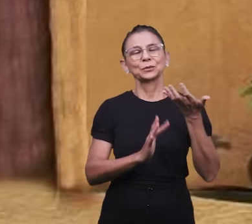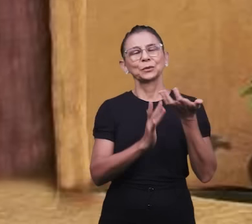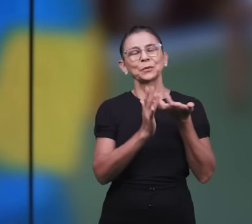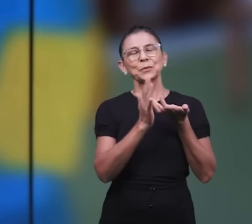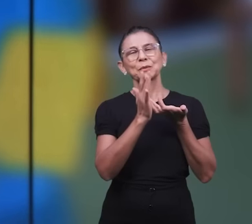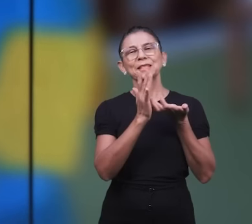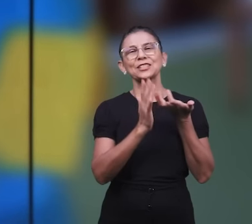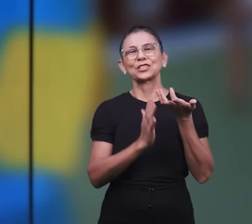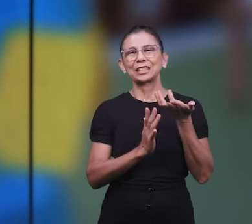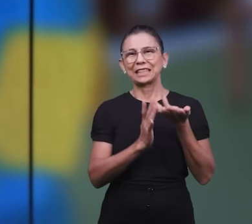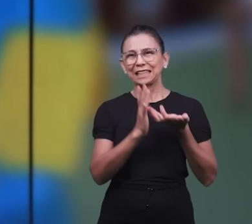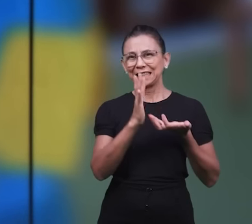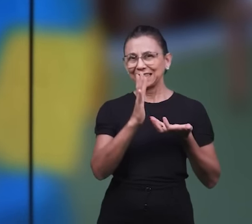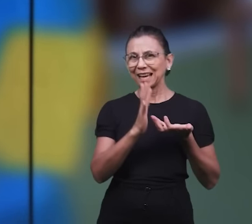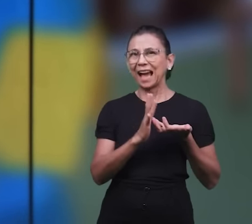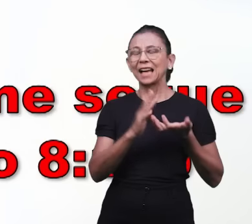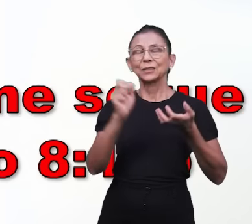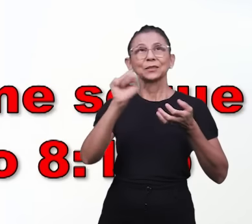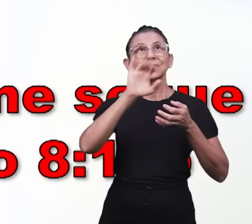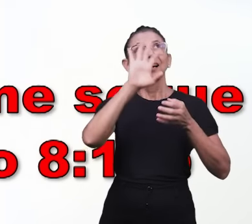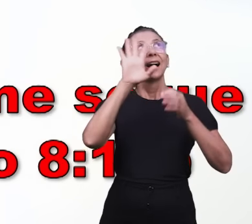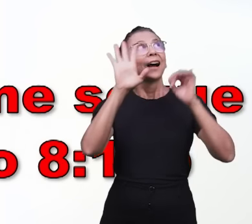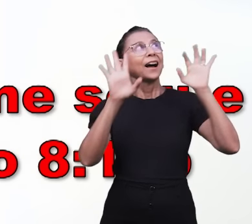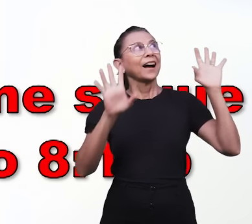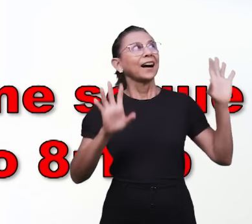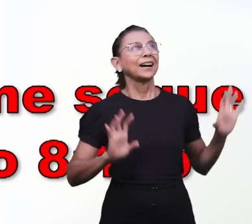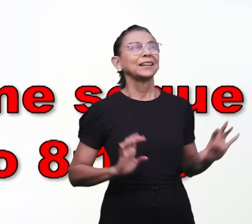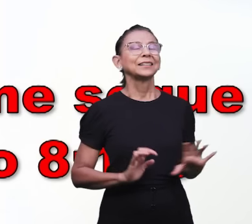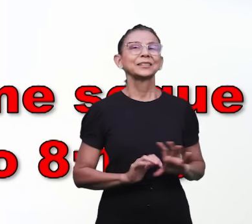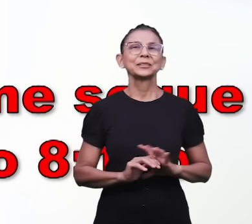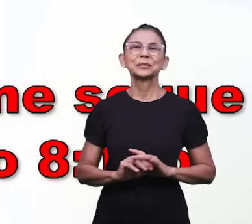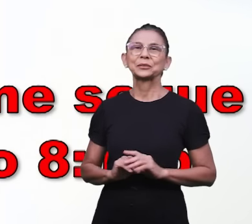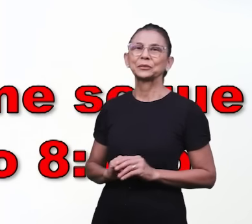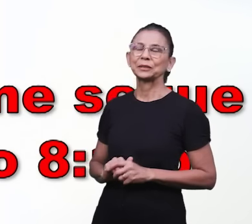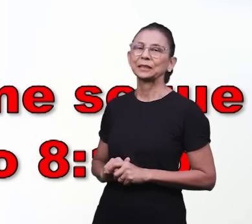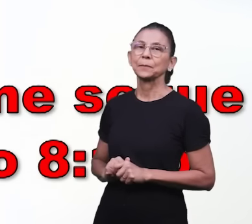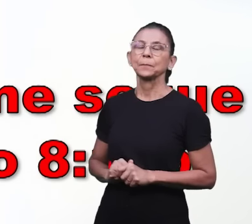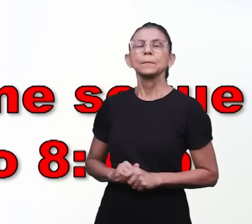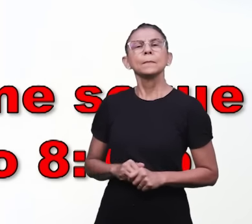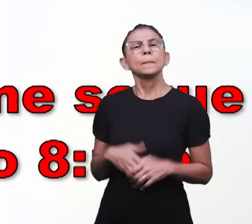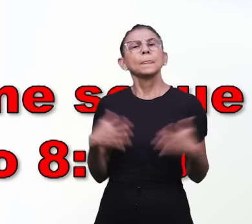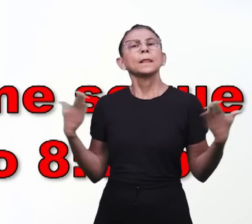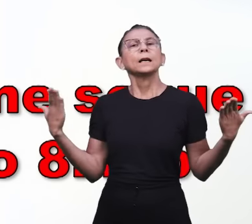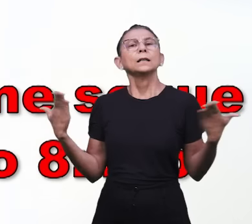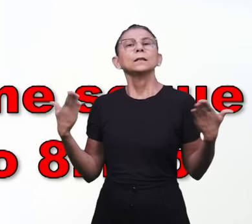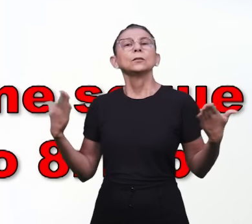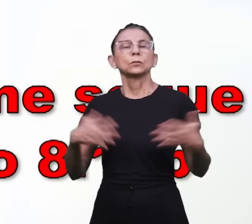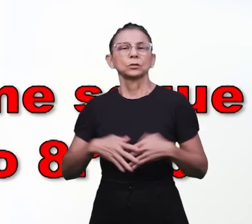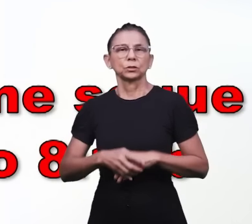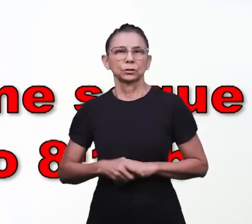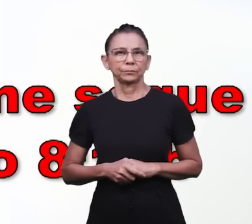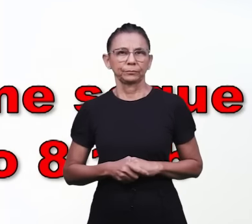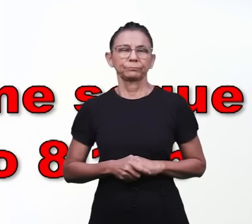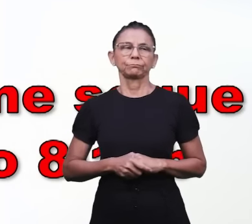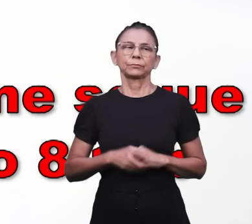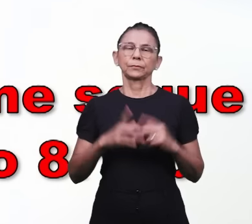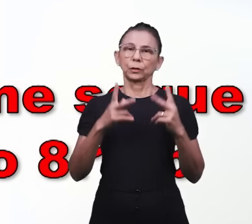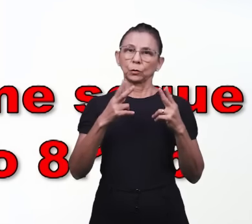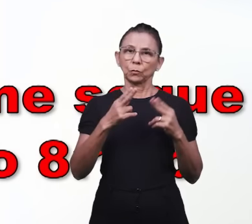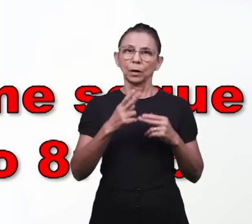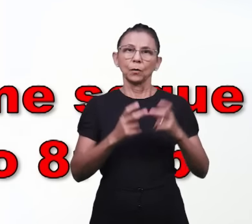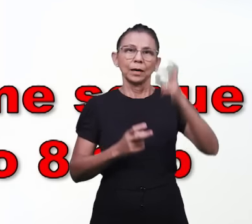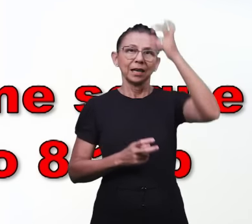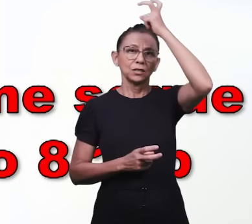Egito o mundo hoje está em trevas do mesmo jeito que aconteceu lá no Egito o mundo hoje